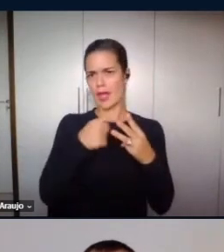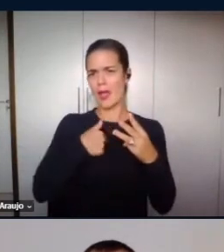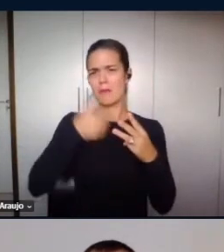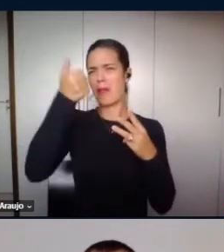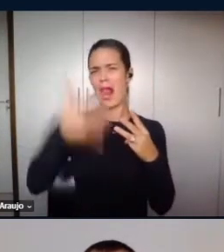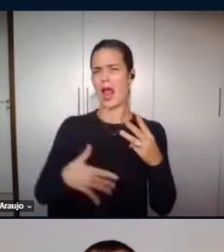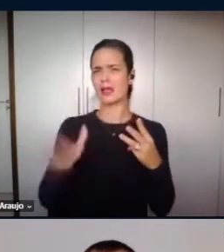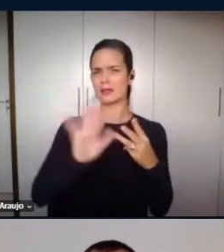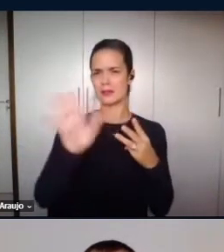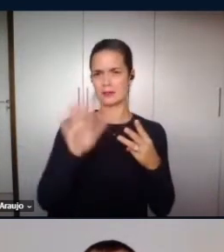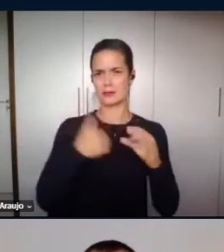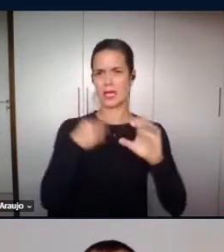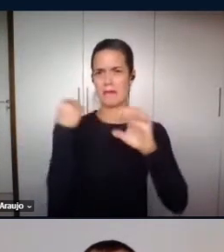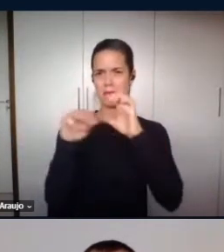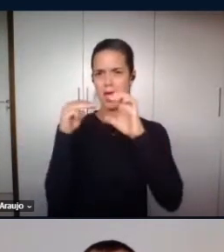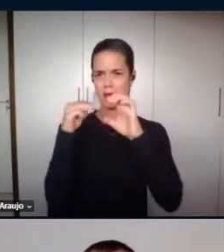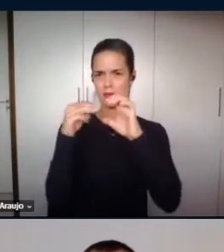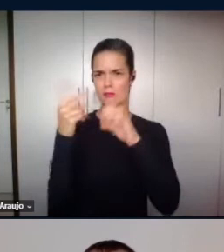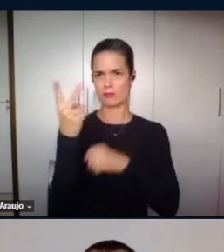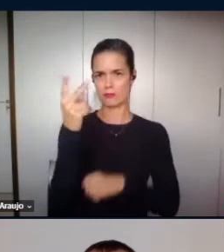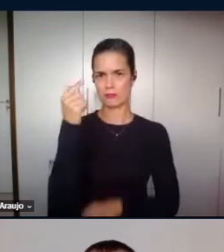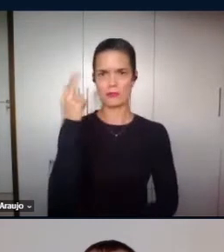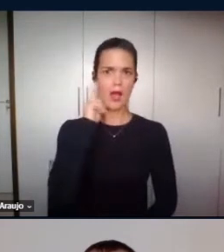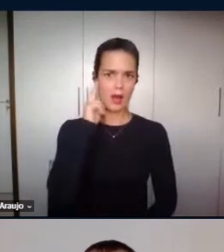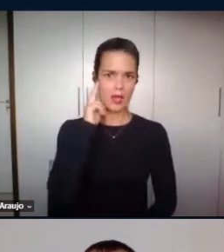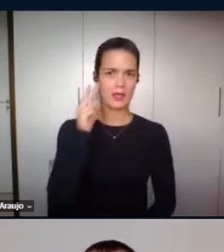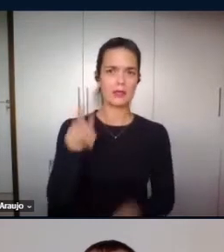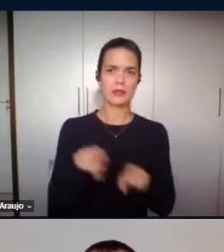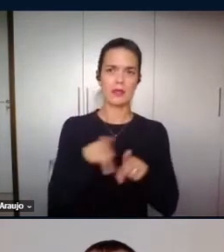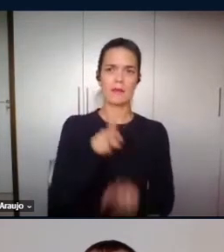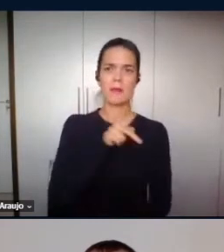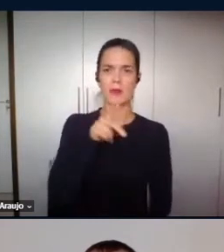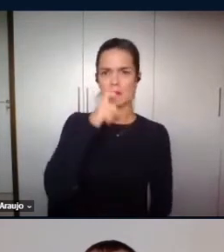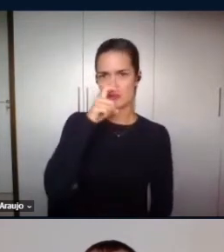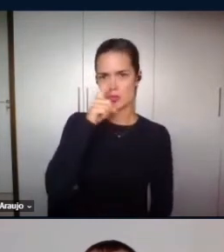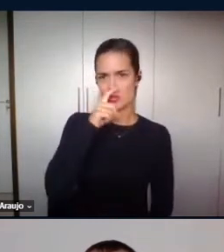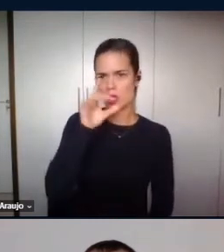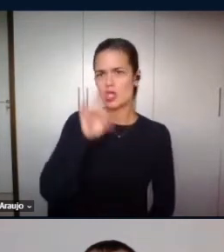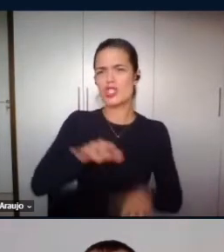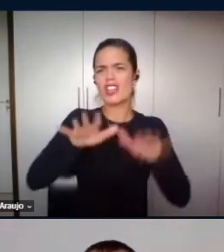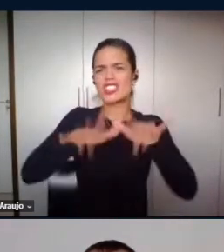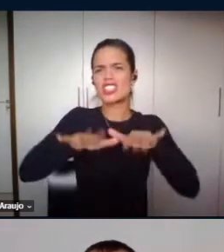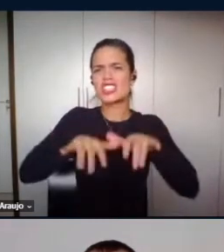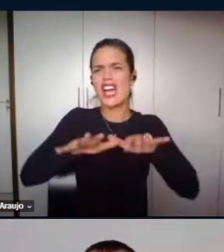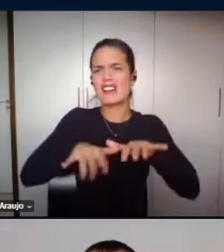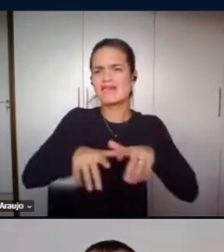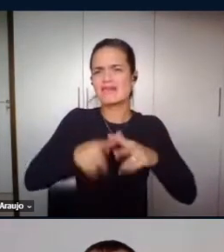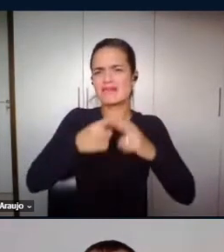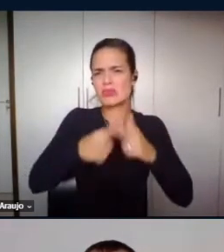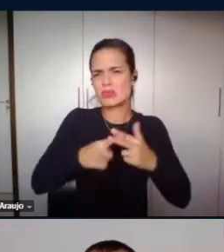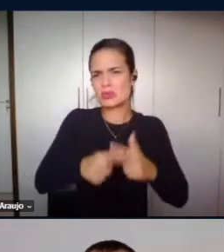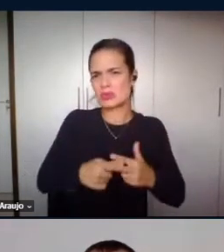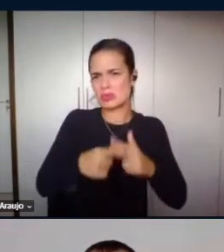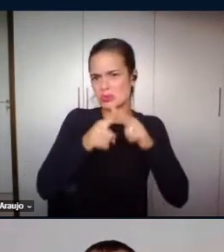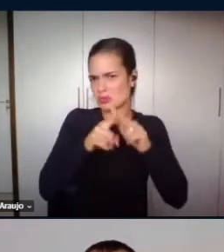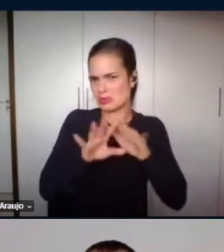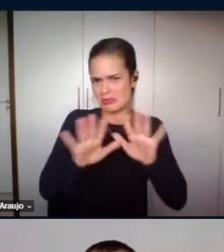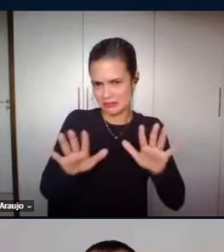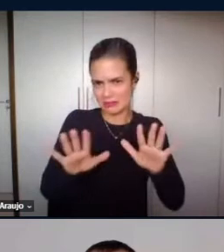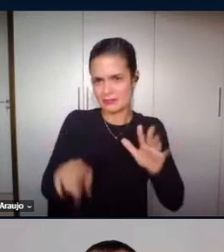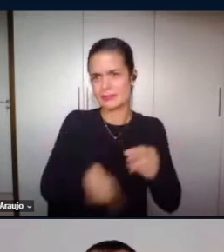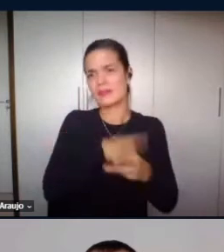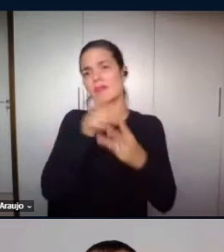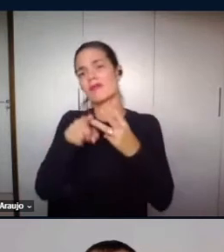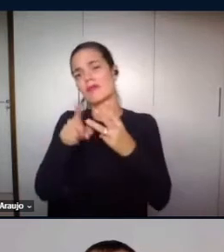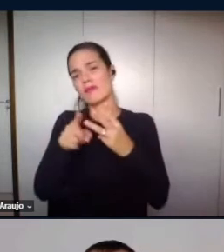para a professora Enilde pequenos problemas de digitação, claramente de digitação, e depois algumas